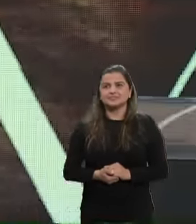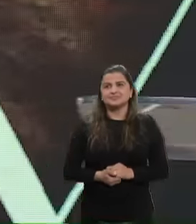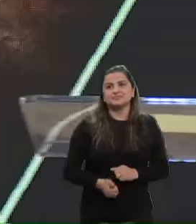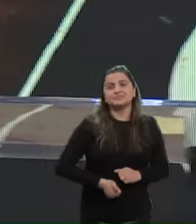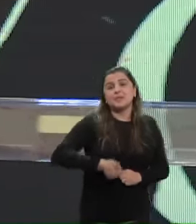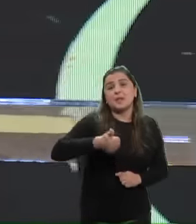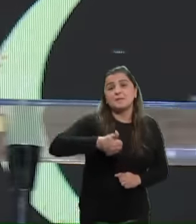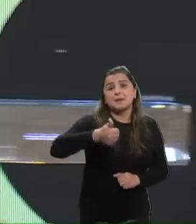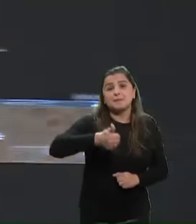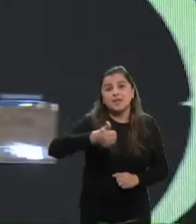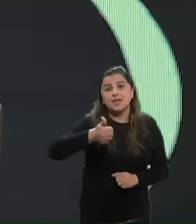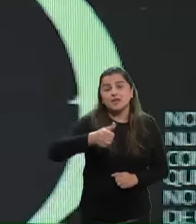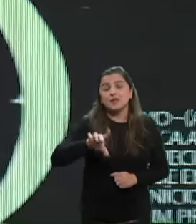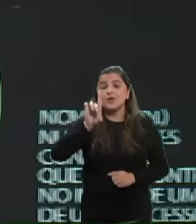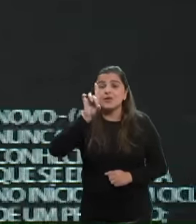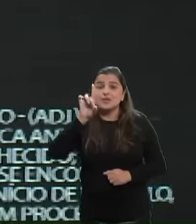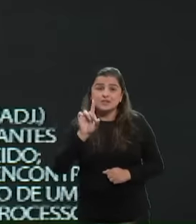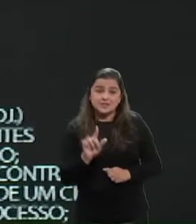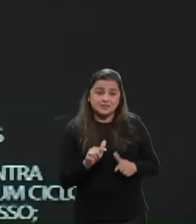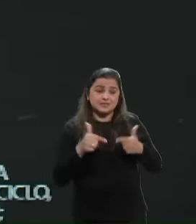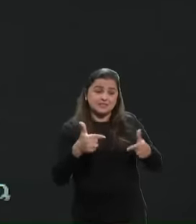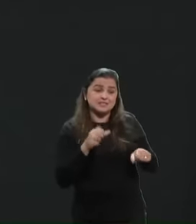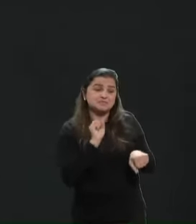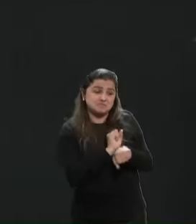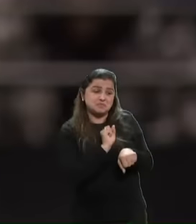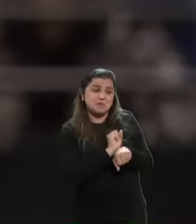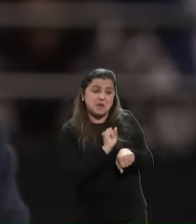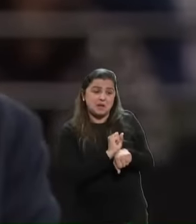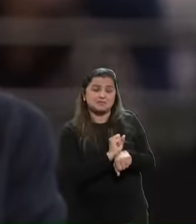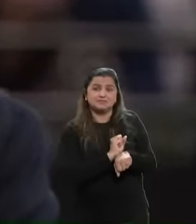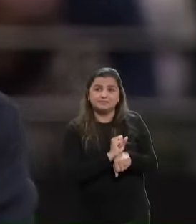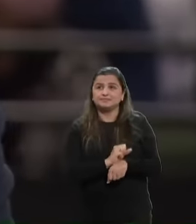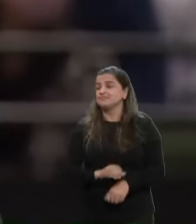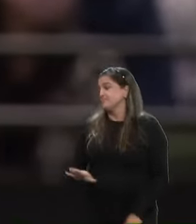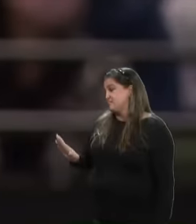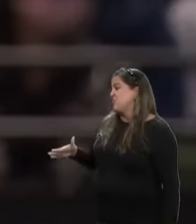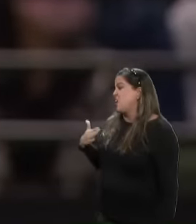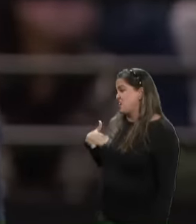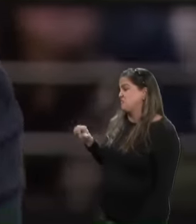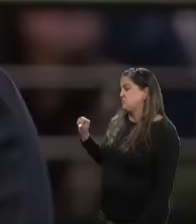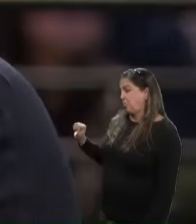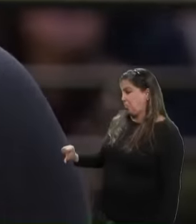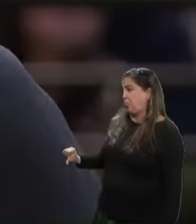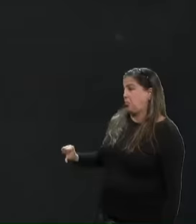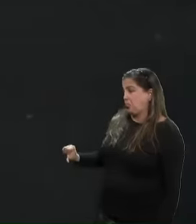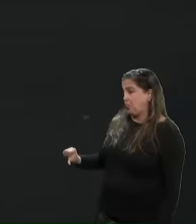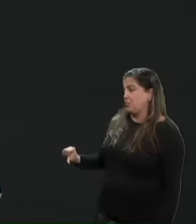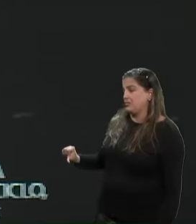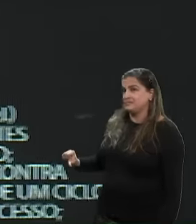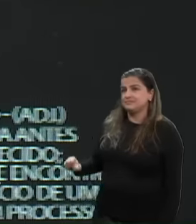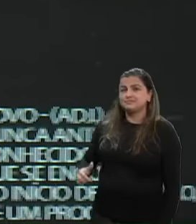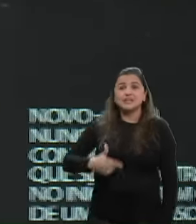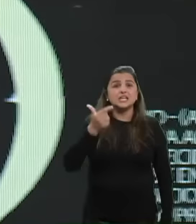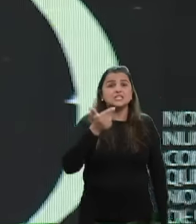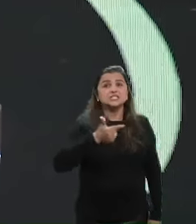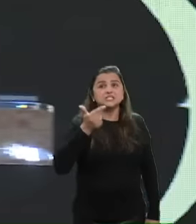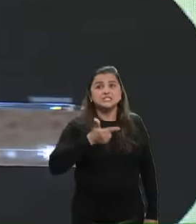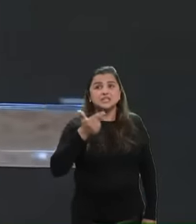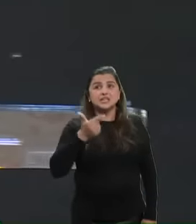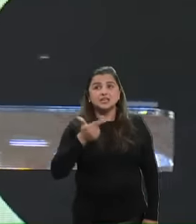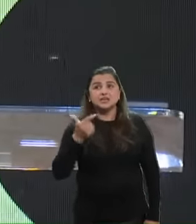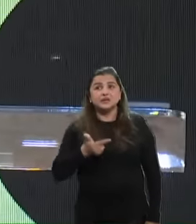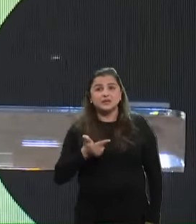Primeiro Deus te faz esperar. Quando alguém fala: vai piorar, vai piorar, vai piorar, vai piorar. Segundo,